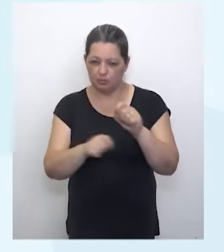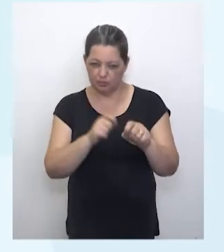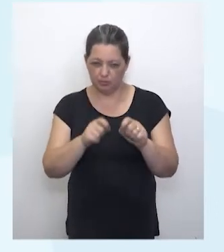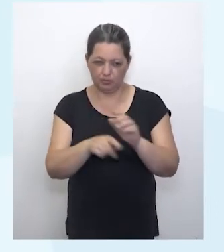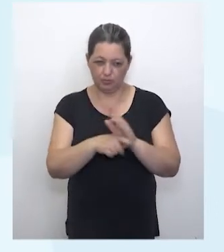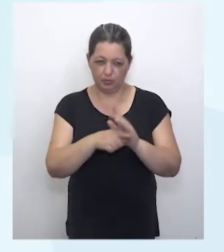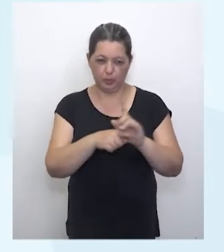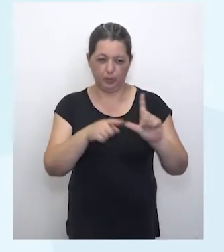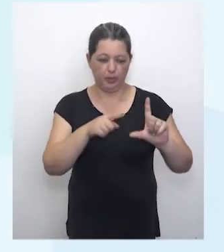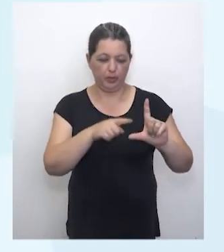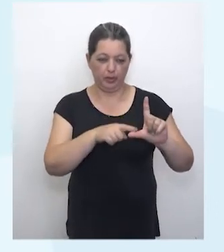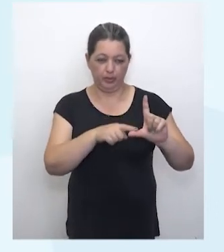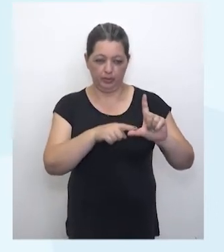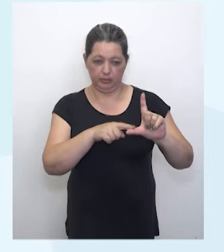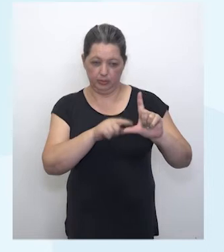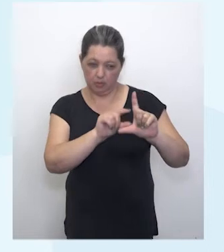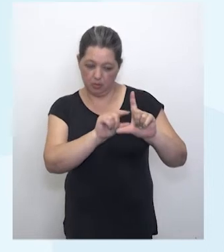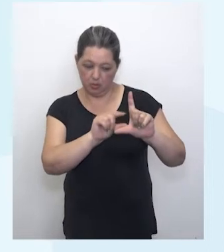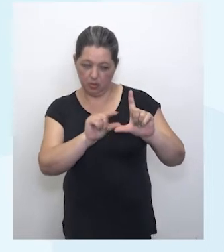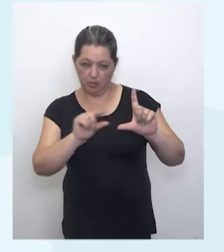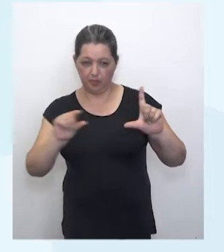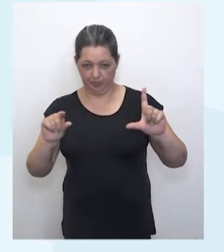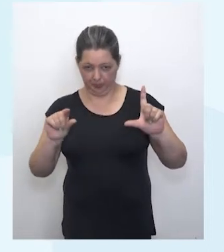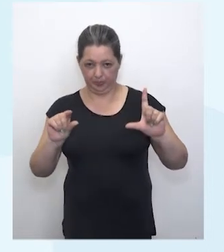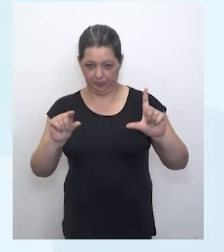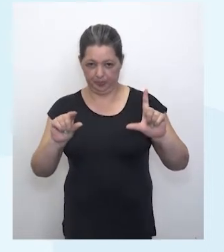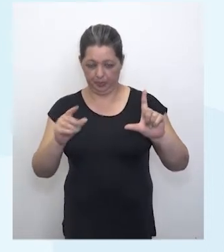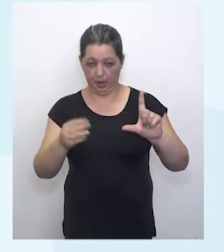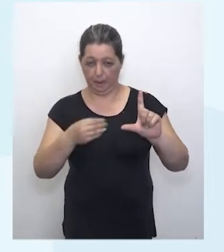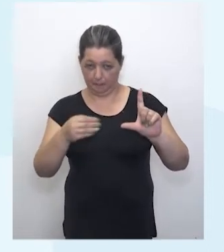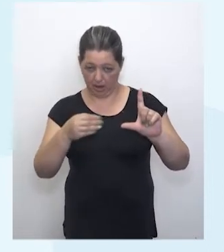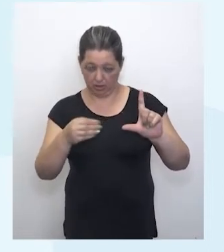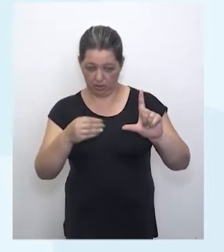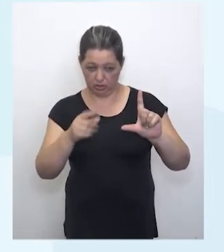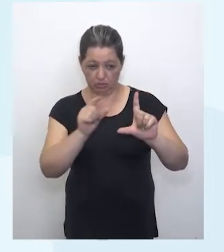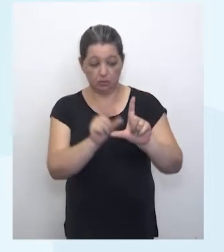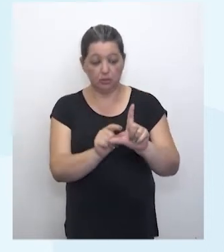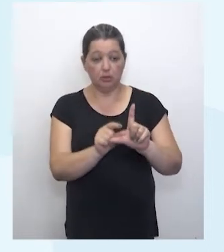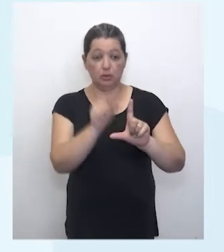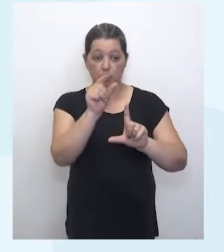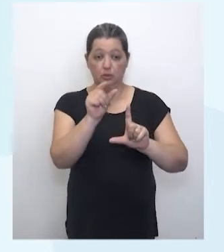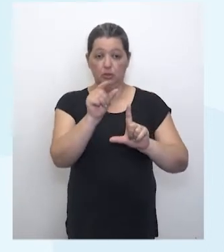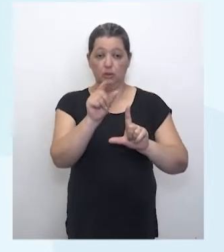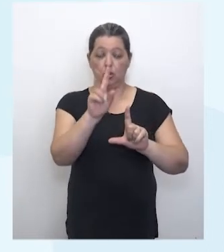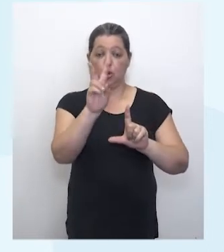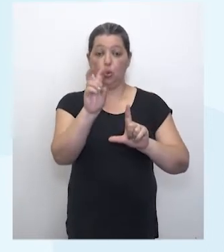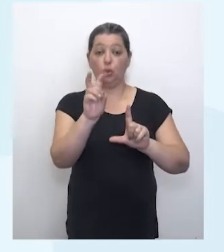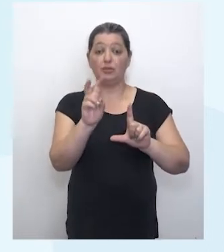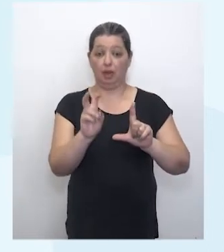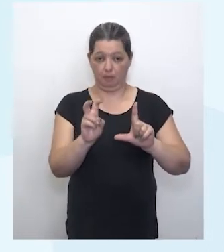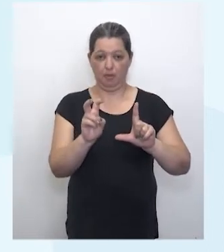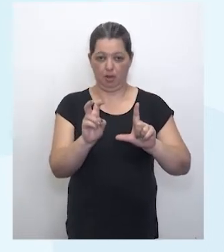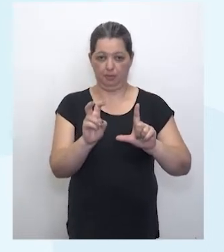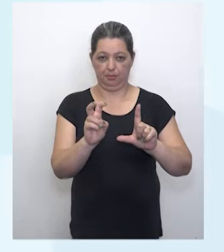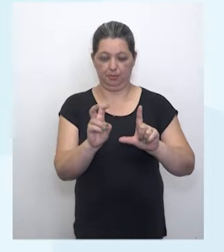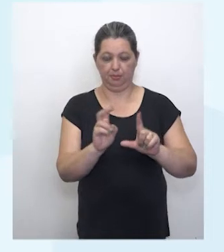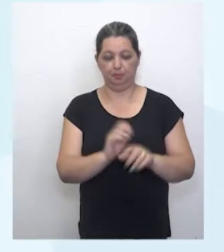eixo da horizontal você tem as páginas e no eixo da vertical você tem o tipo de escrita que a Ana